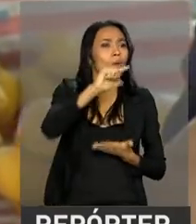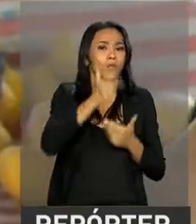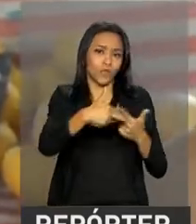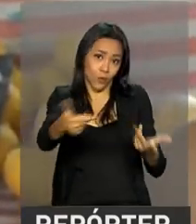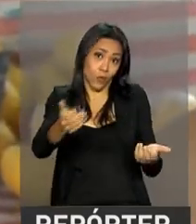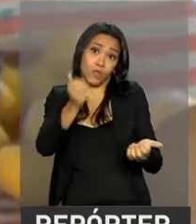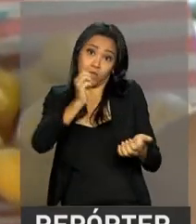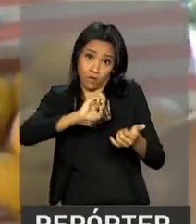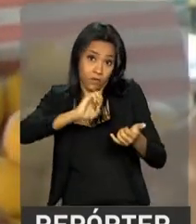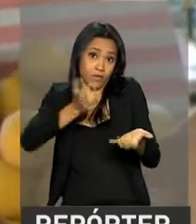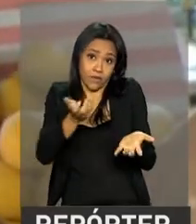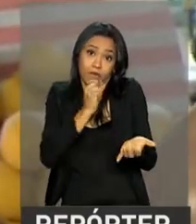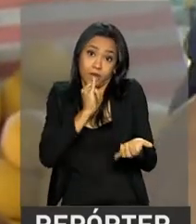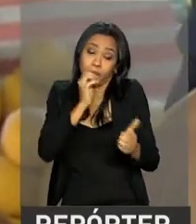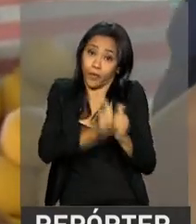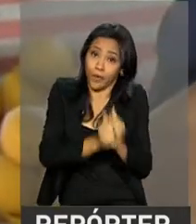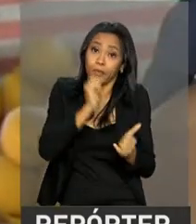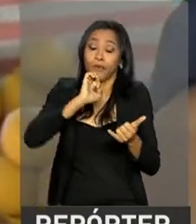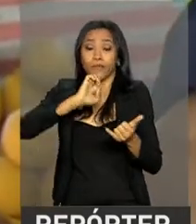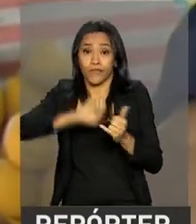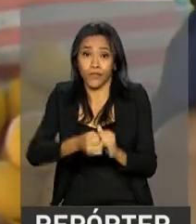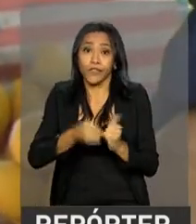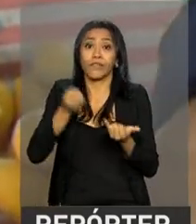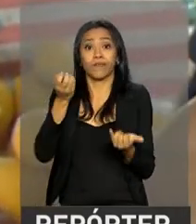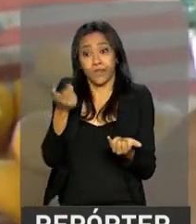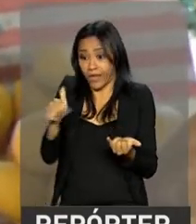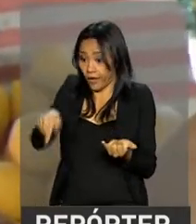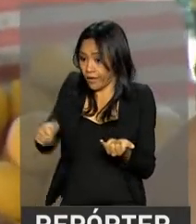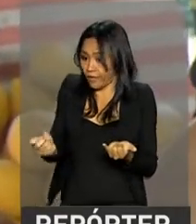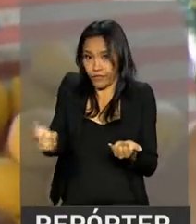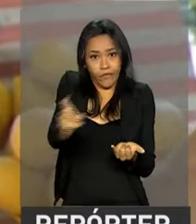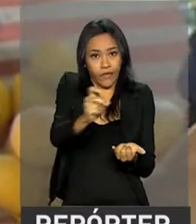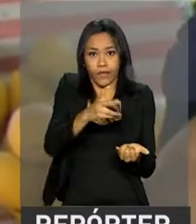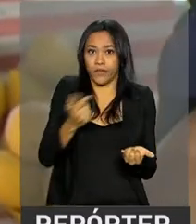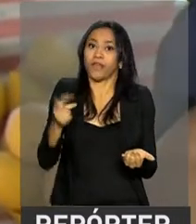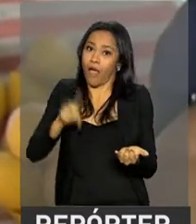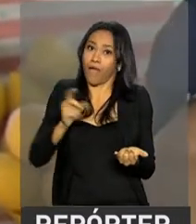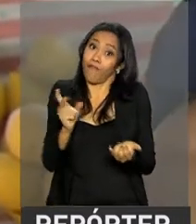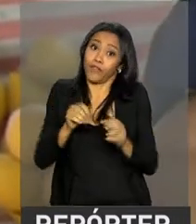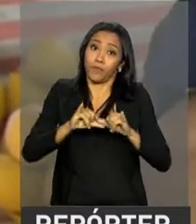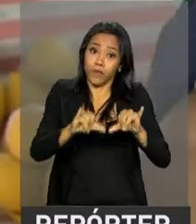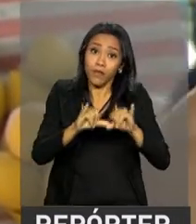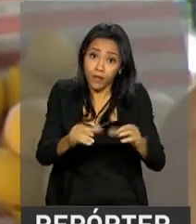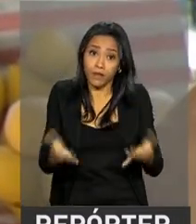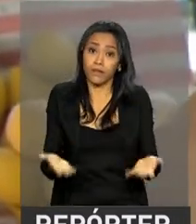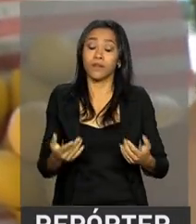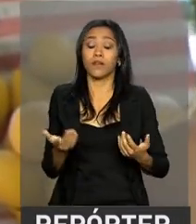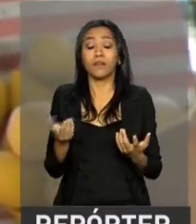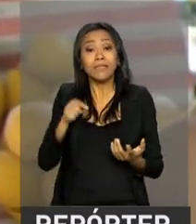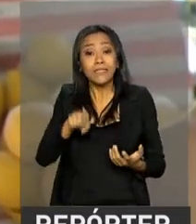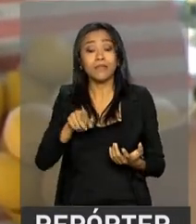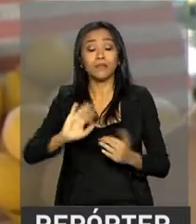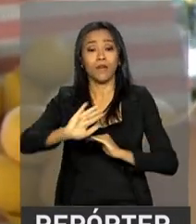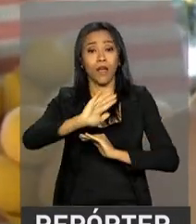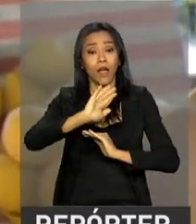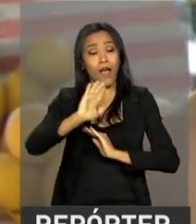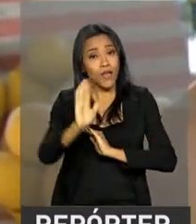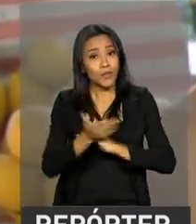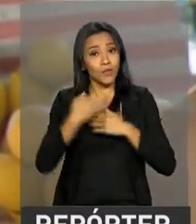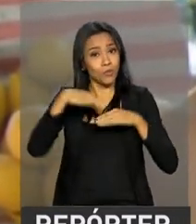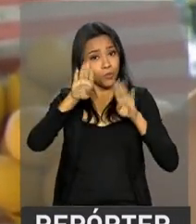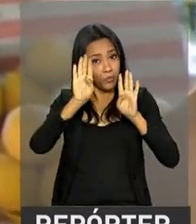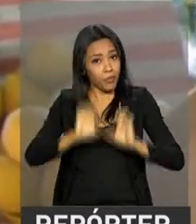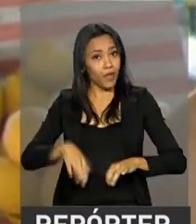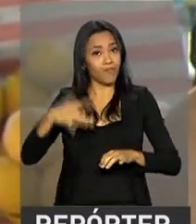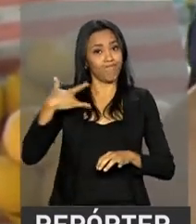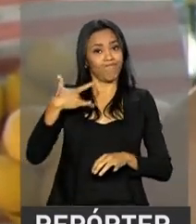arroz feijão é que não se vê na feira e no mercado né eu saí contribui tomé com o bem estar da